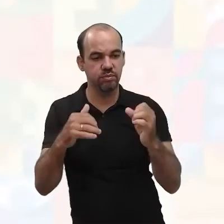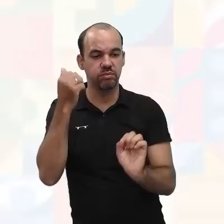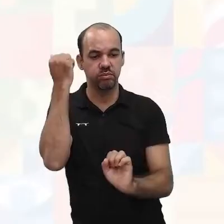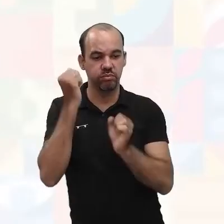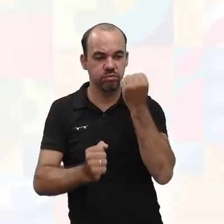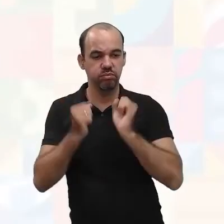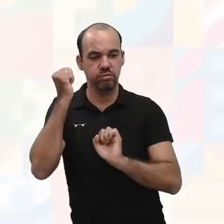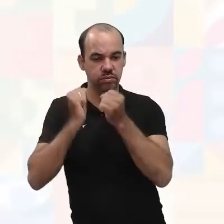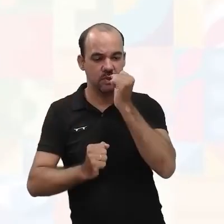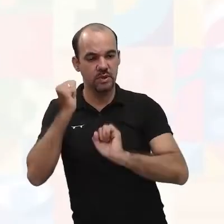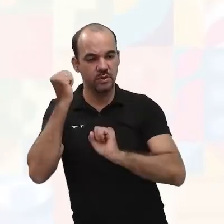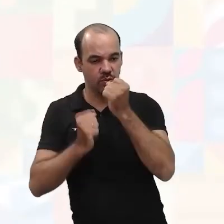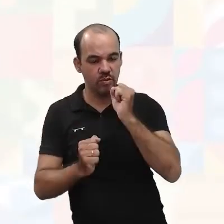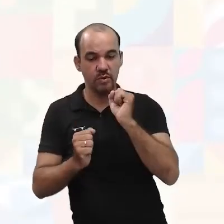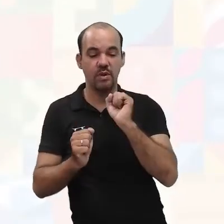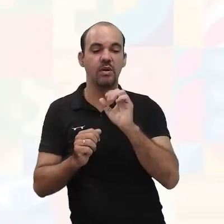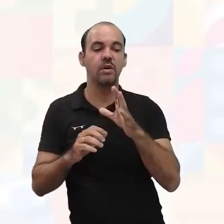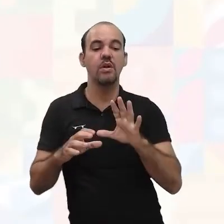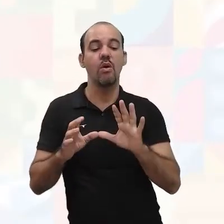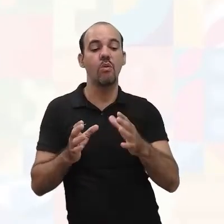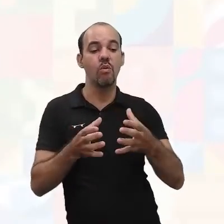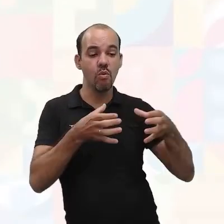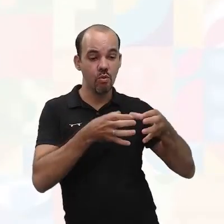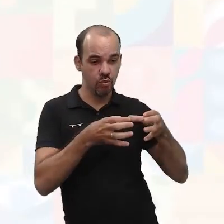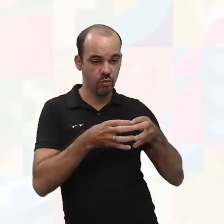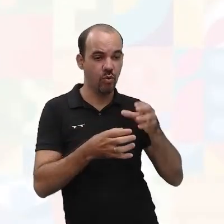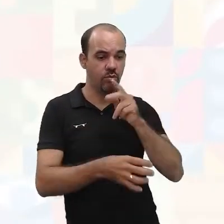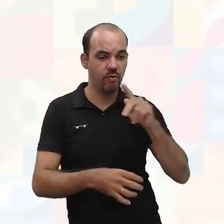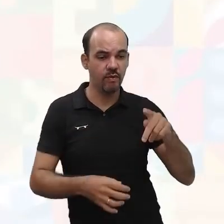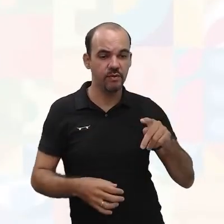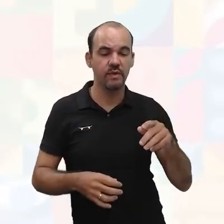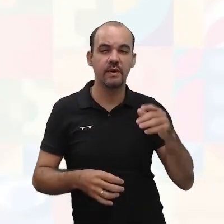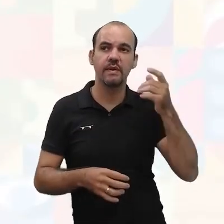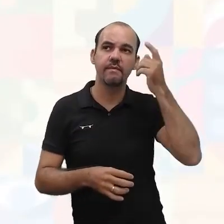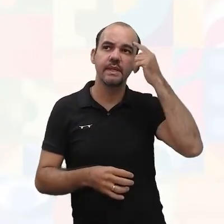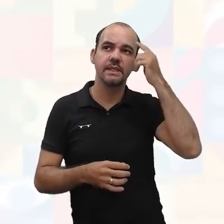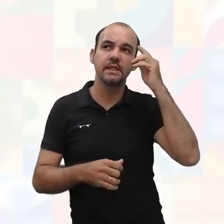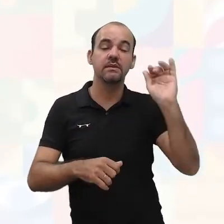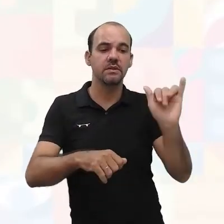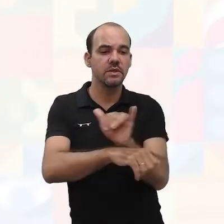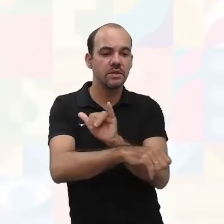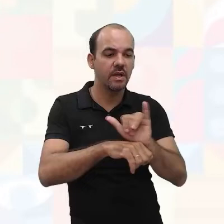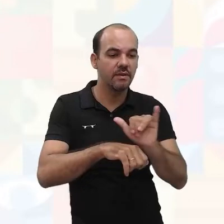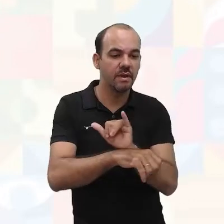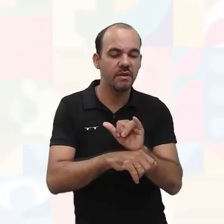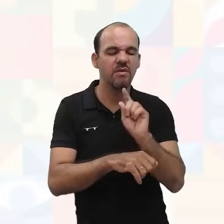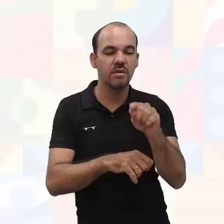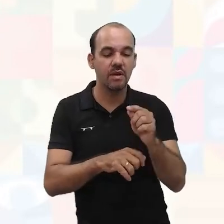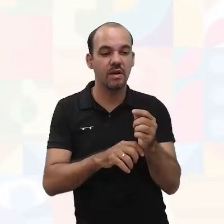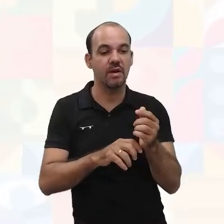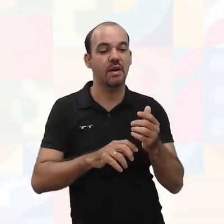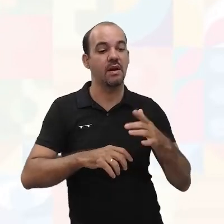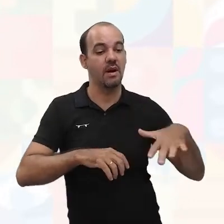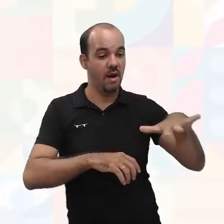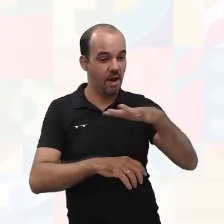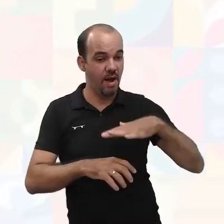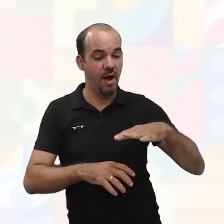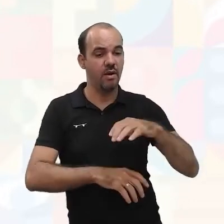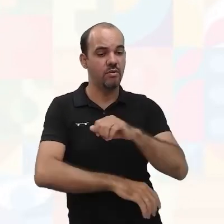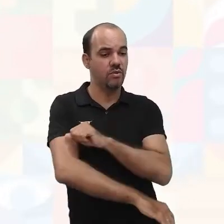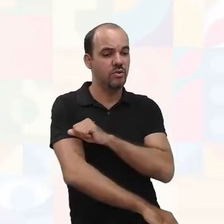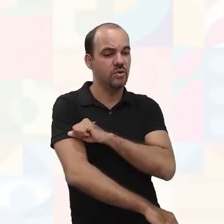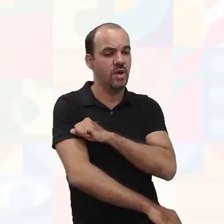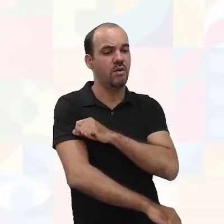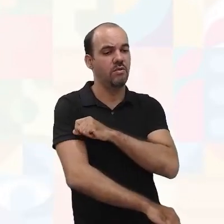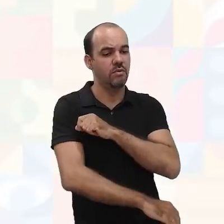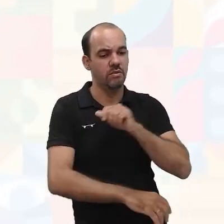lá vão pensar estratégias para que a educação brasileira ela pudesse atender às necessidades dos novos